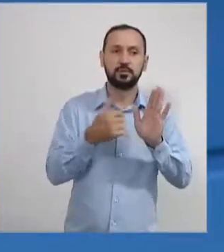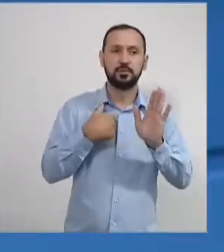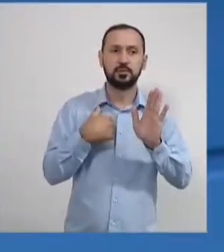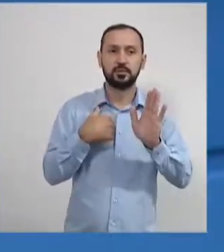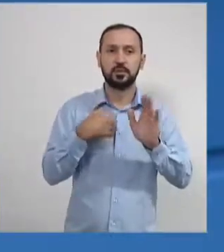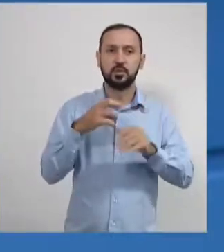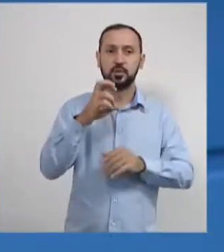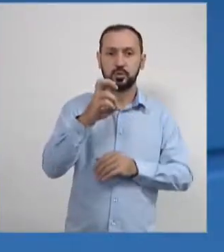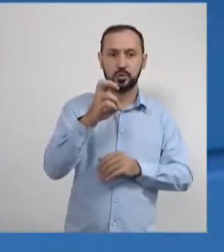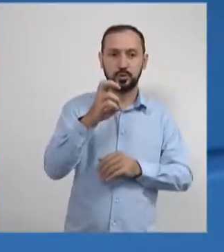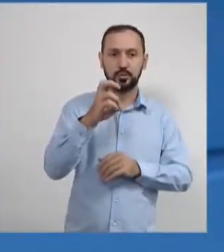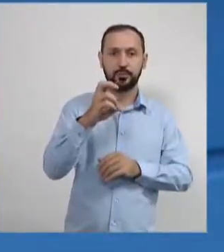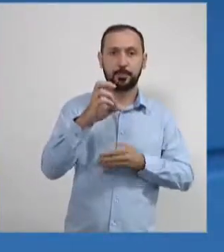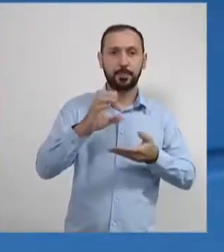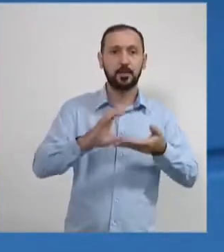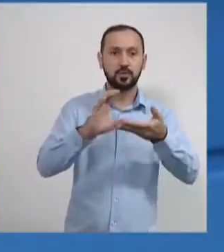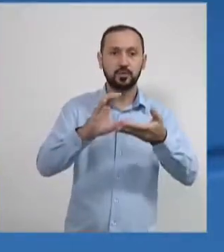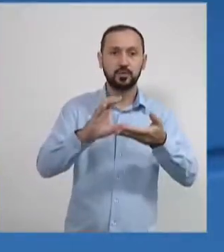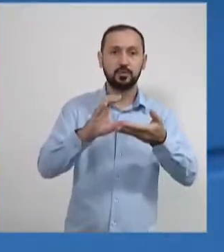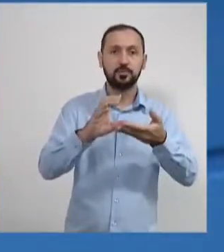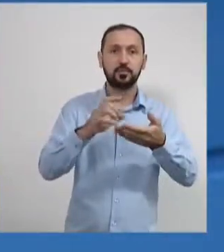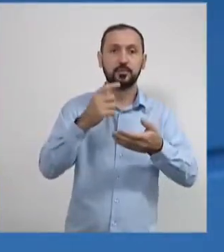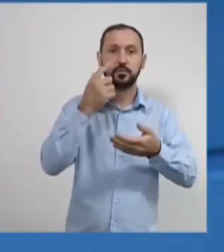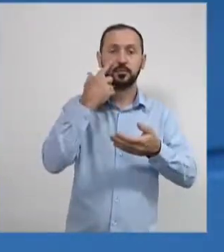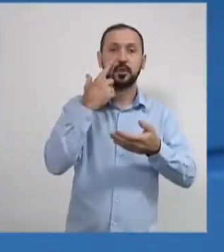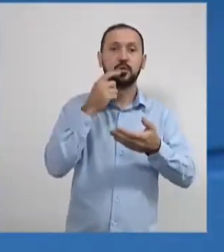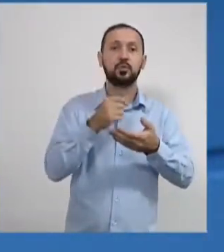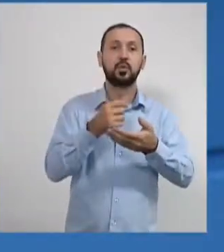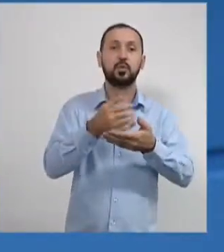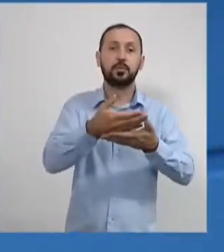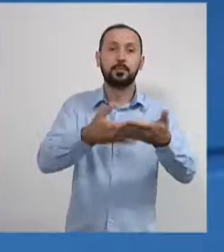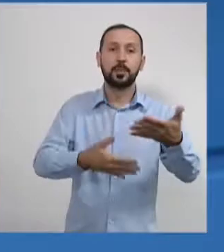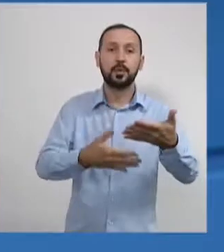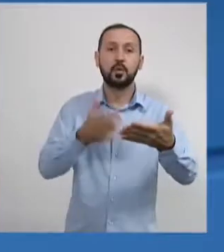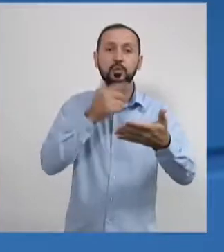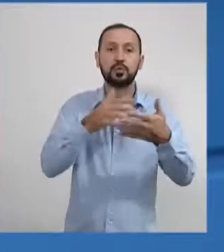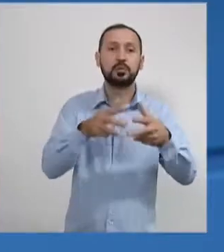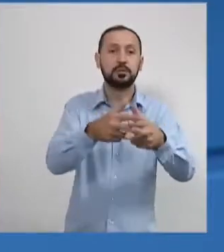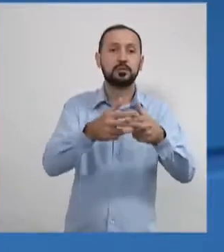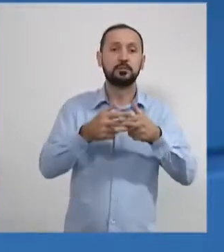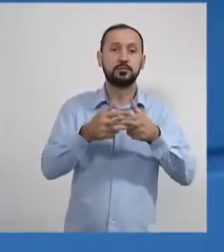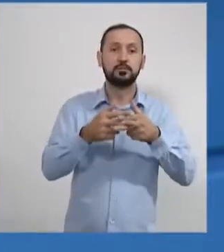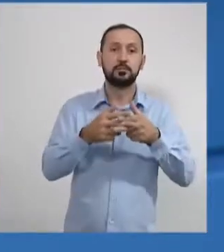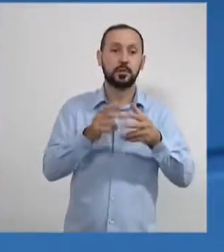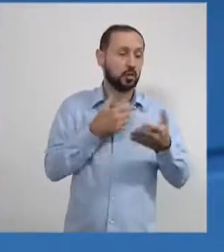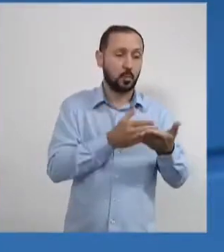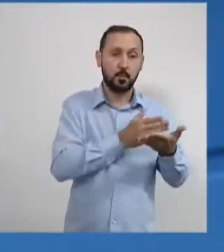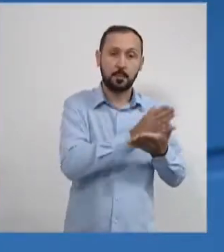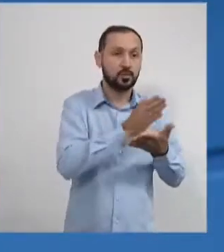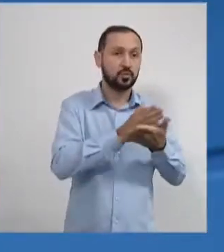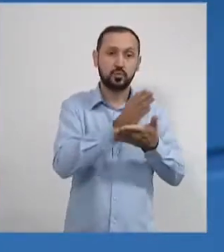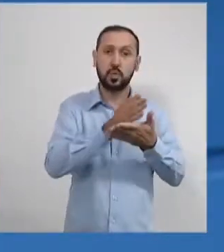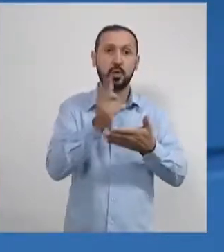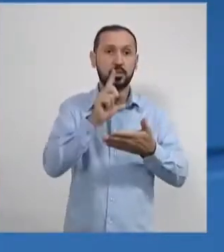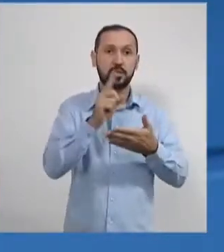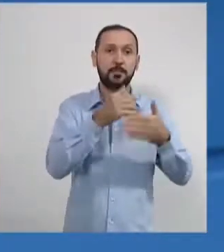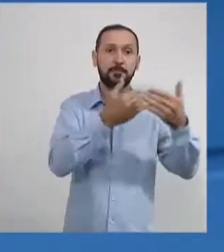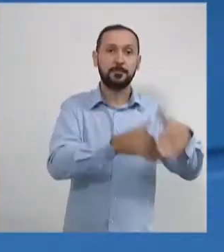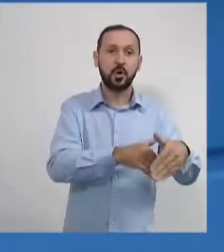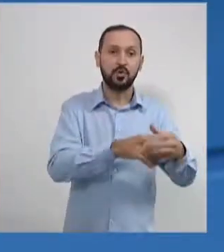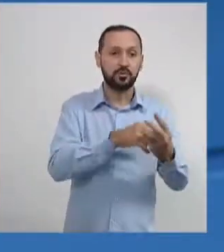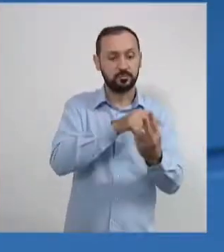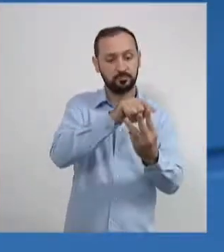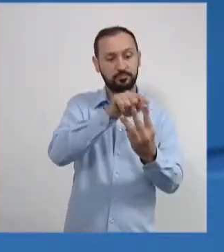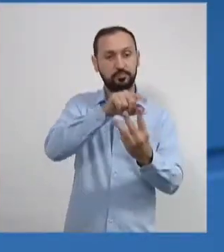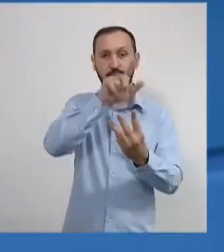5 conselheiros que estavam na atividade, eles entraram com uma liminar e ganharam. Eles não passaram nas provas, mas ganharam